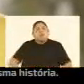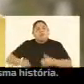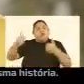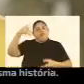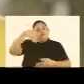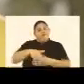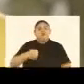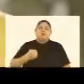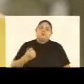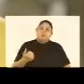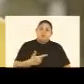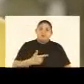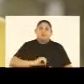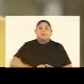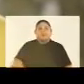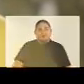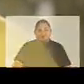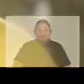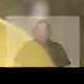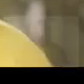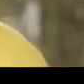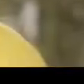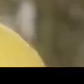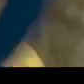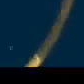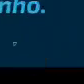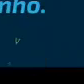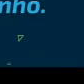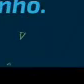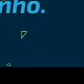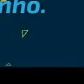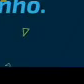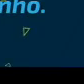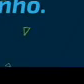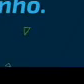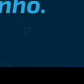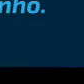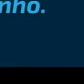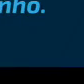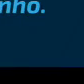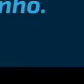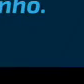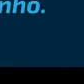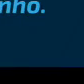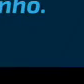mesma história. Há um caminho melhor. Vote 12! Isso é prefeito!